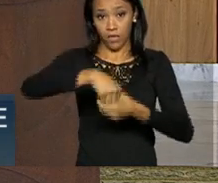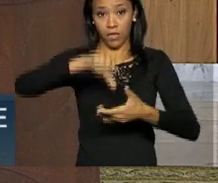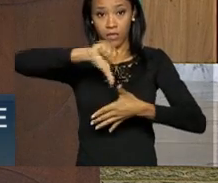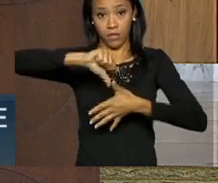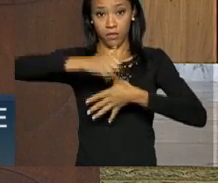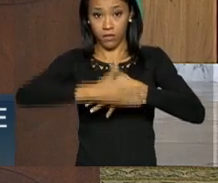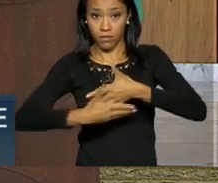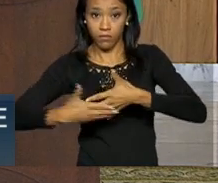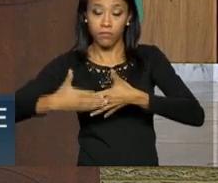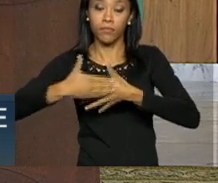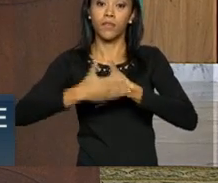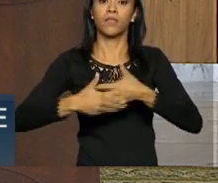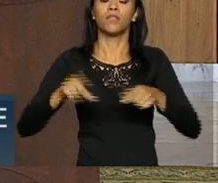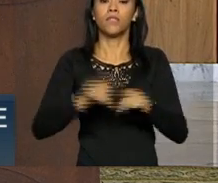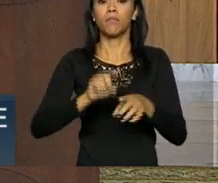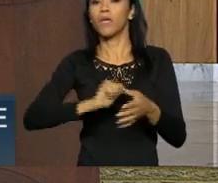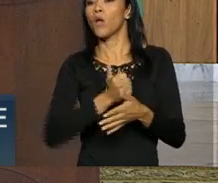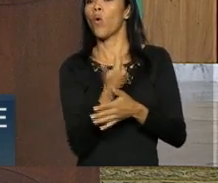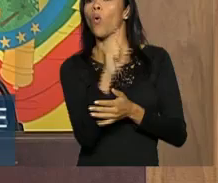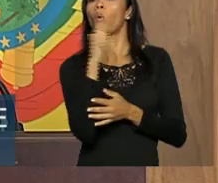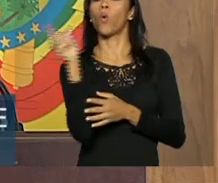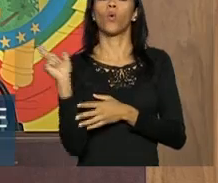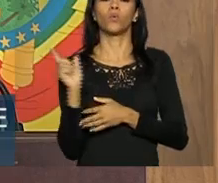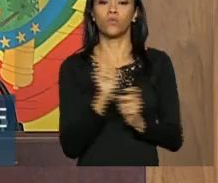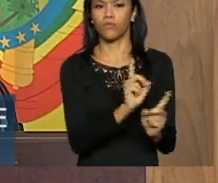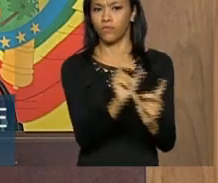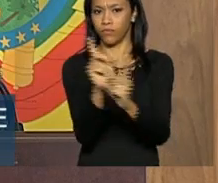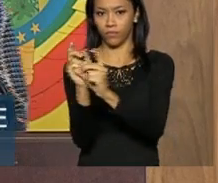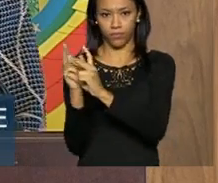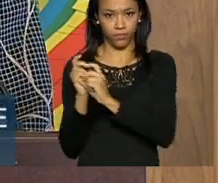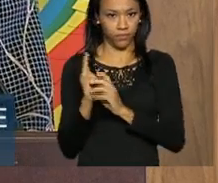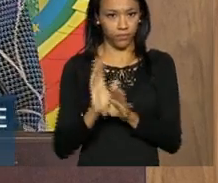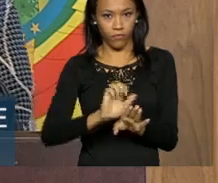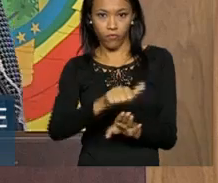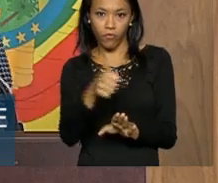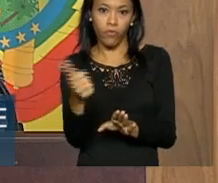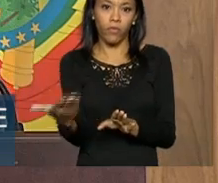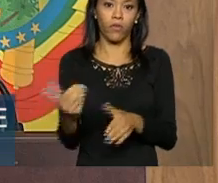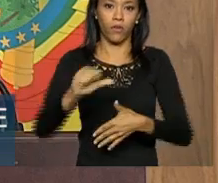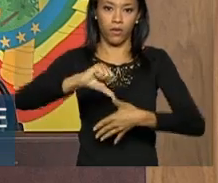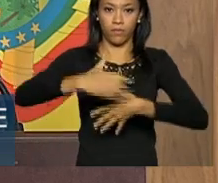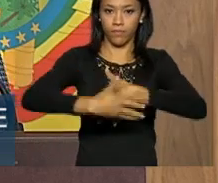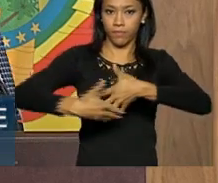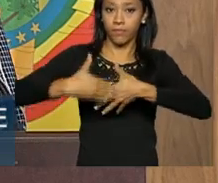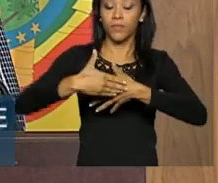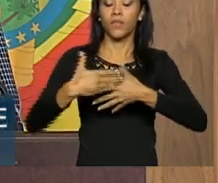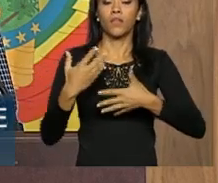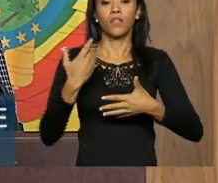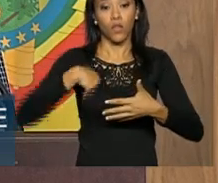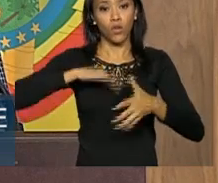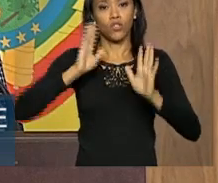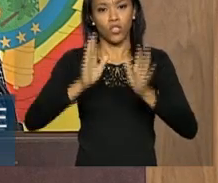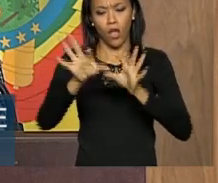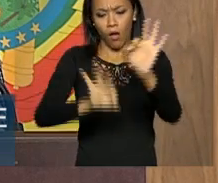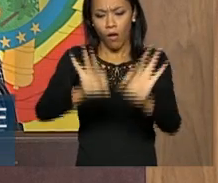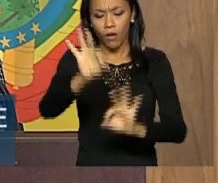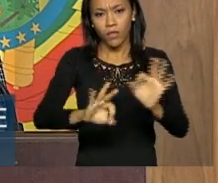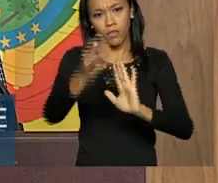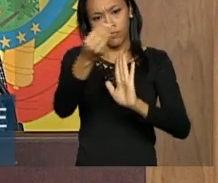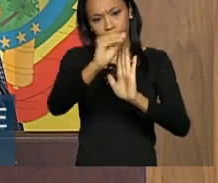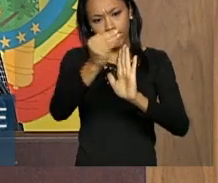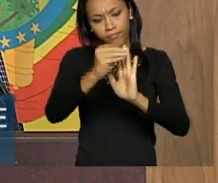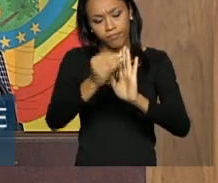nos mercados extra-regionais. Abordamos e definimos o estudo e